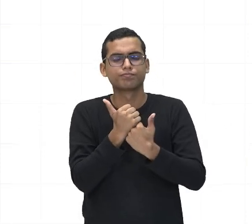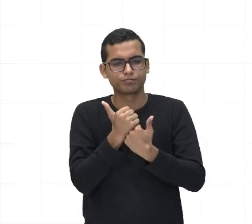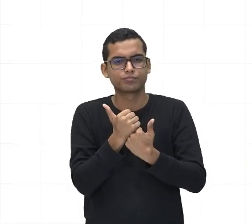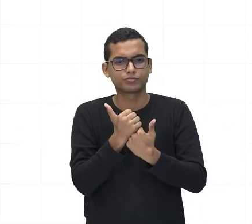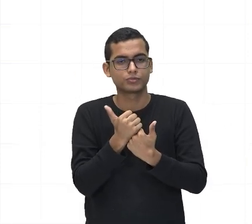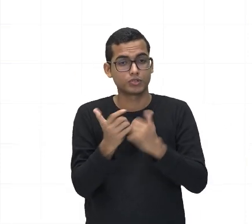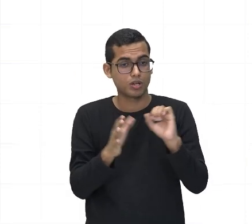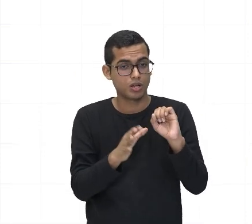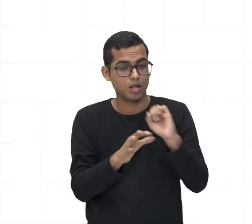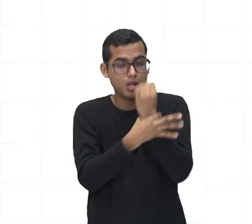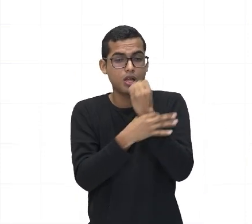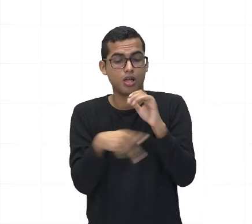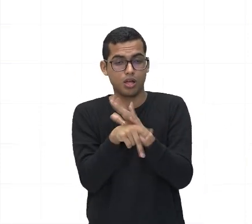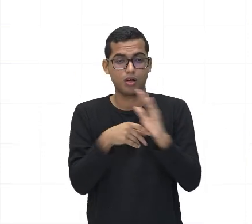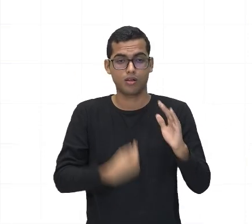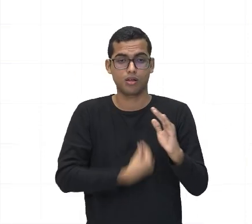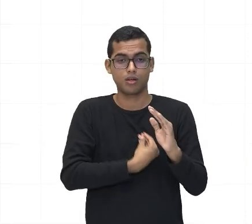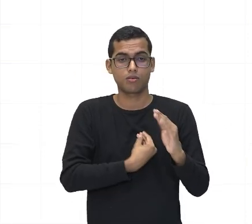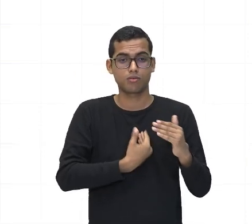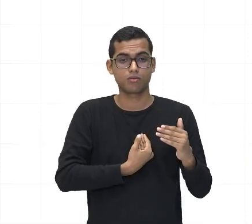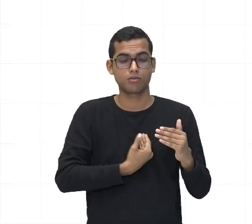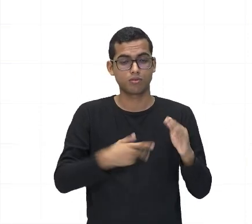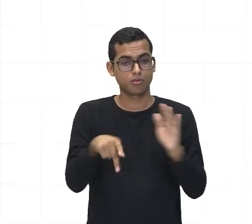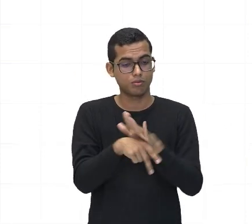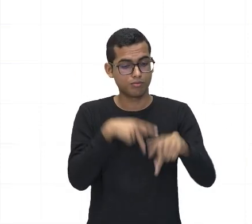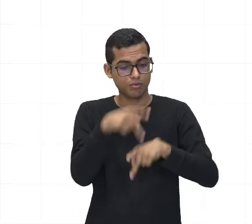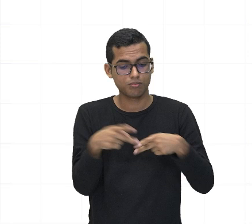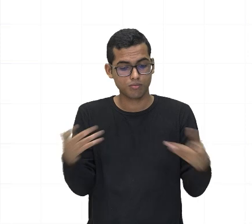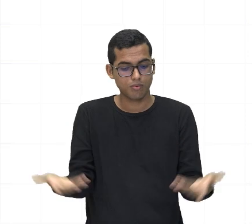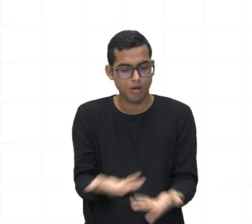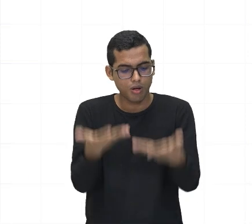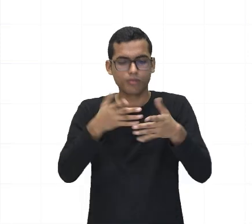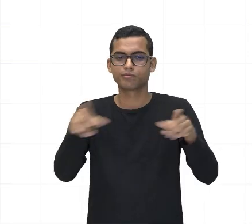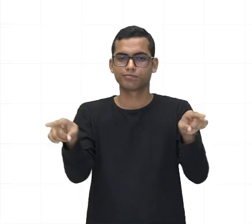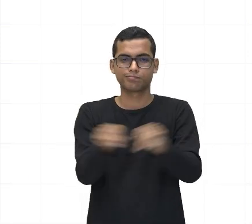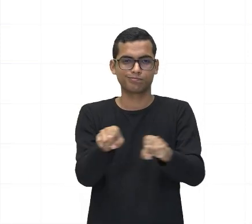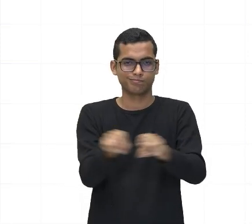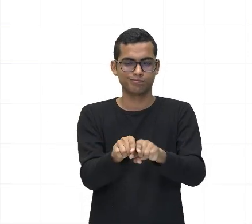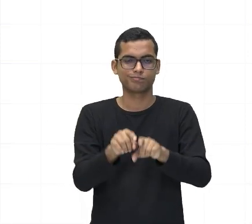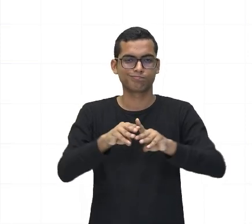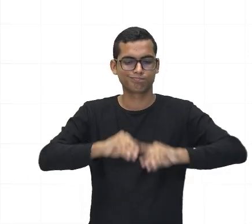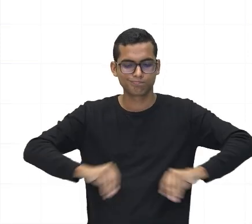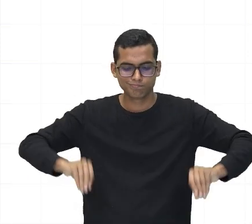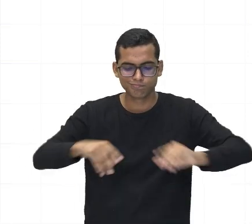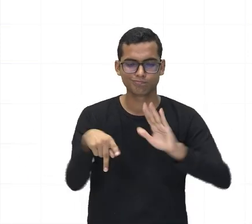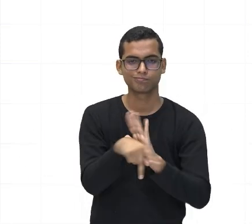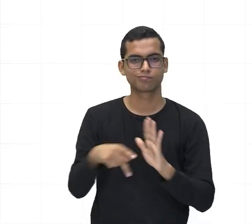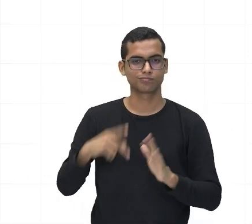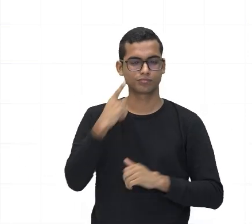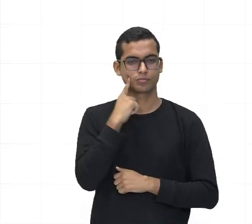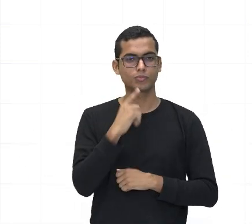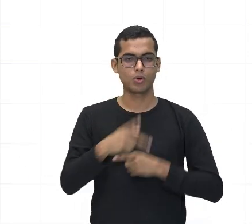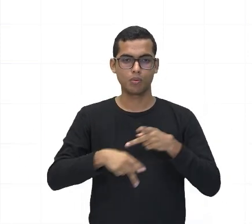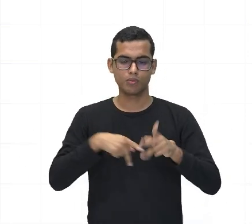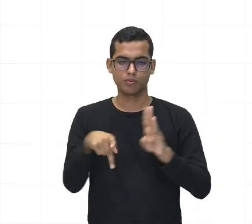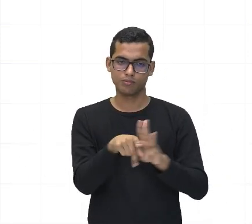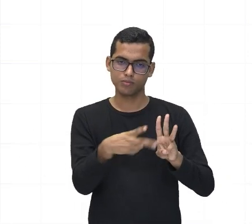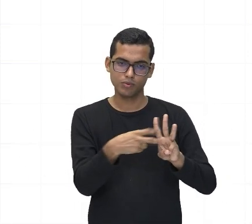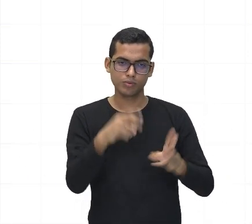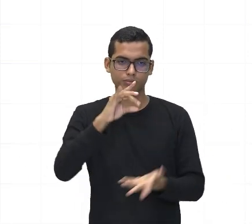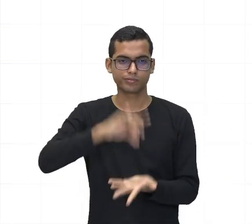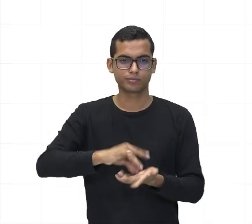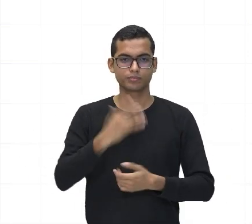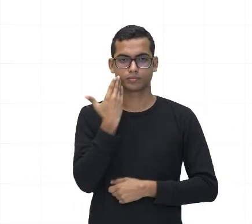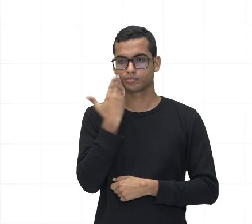povo. É da terra que sai o sustento daquela nação indígena, daquela etnia. Depois nós temos a